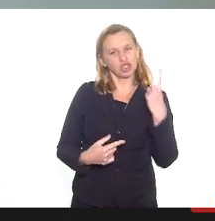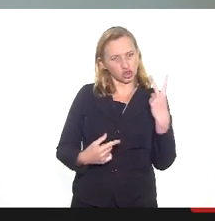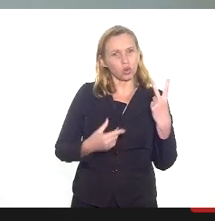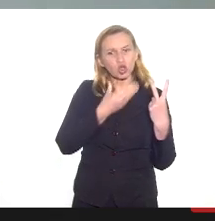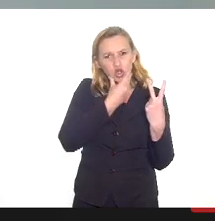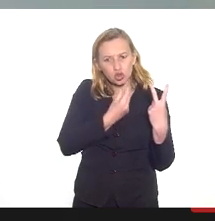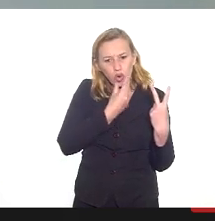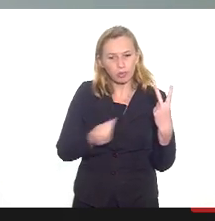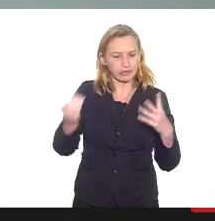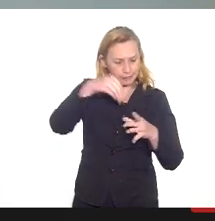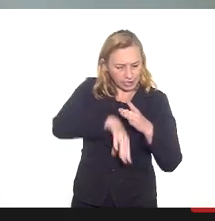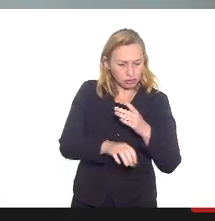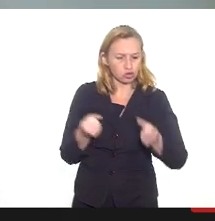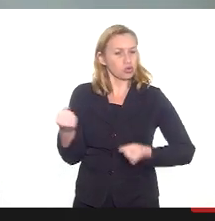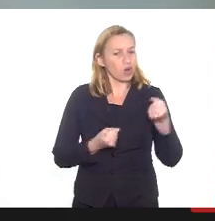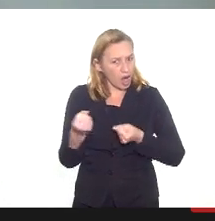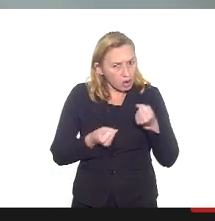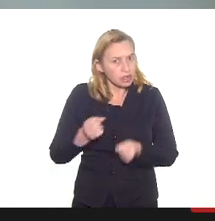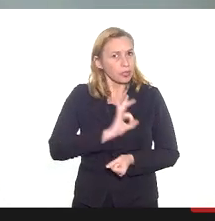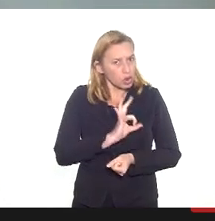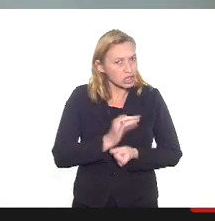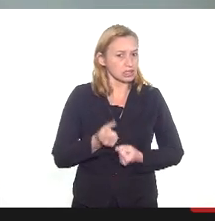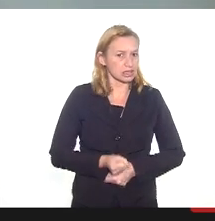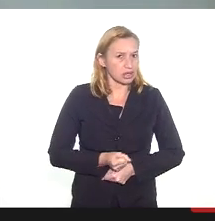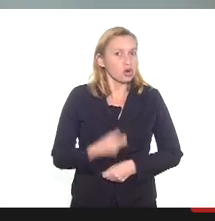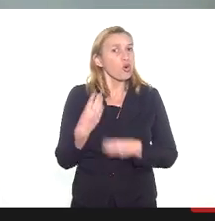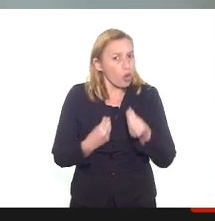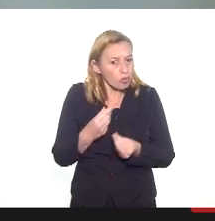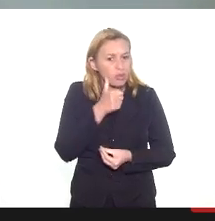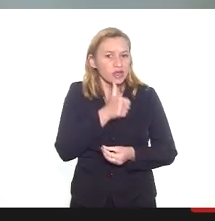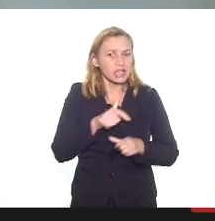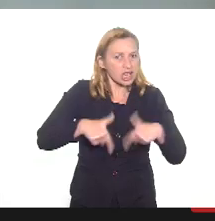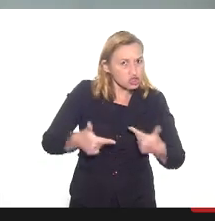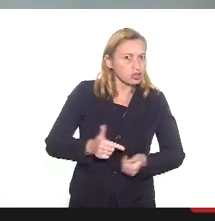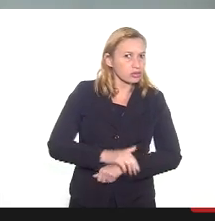tá? Então, a gente tem que pensar sobre isso.